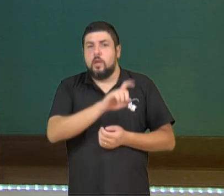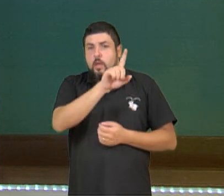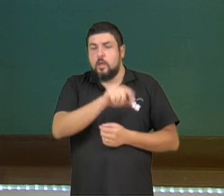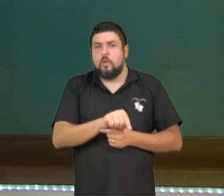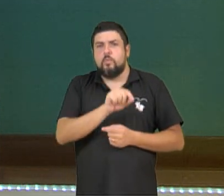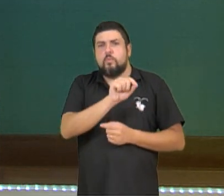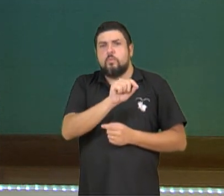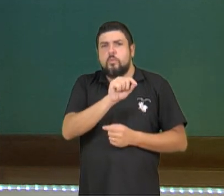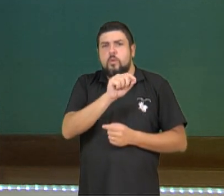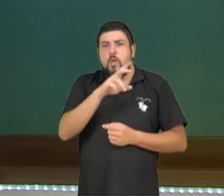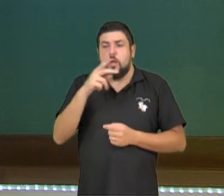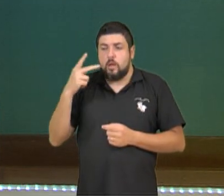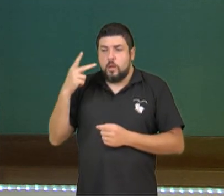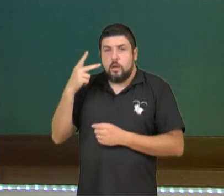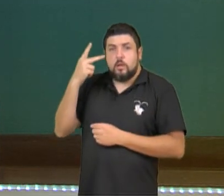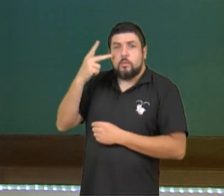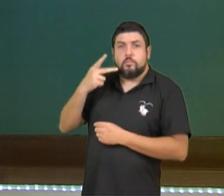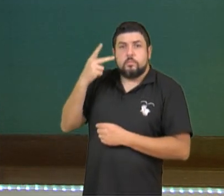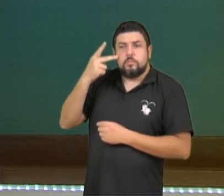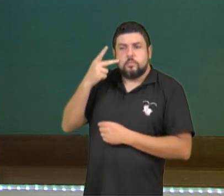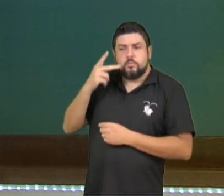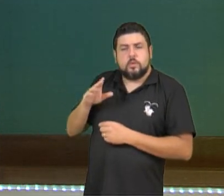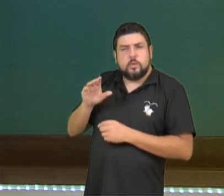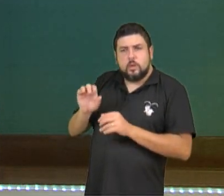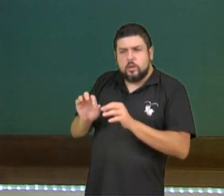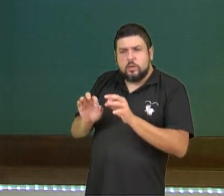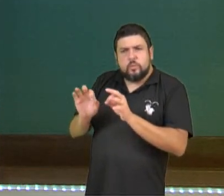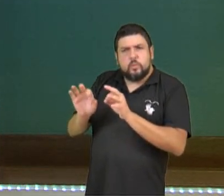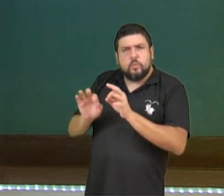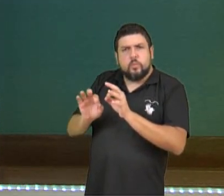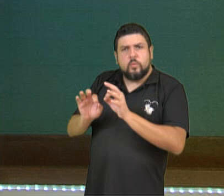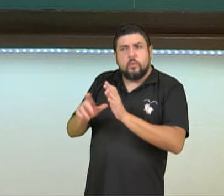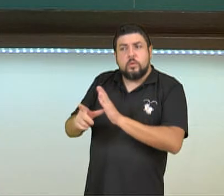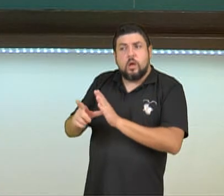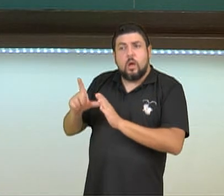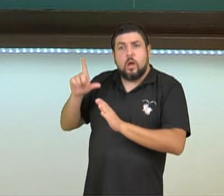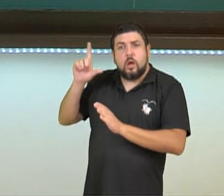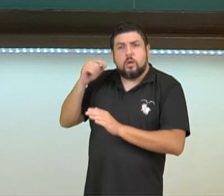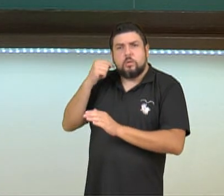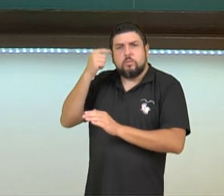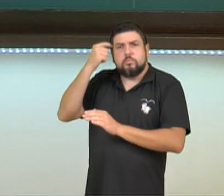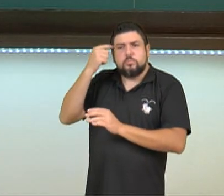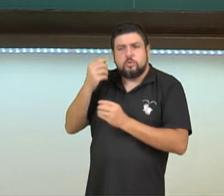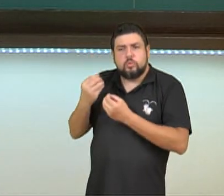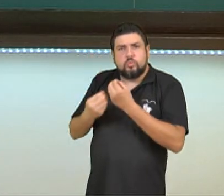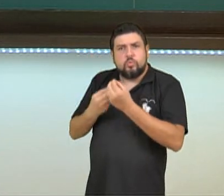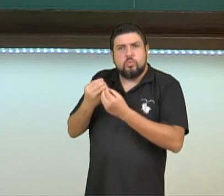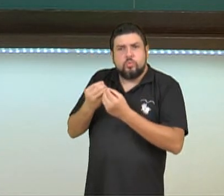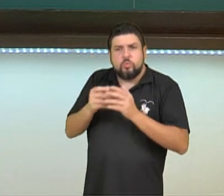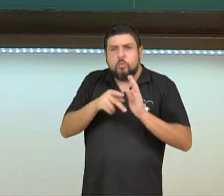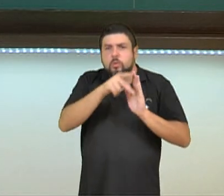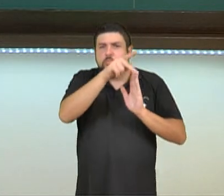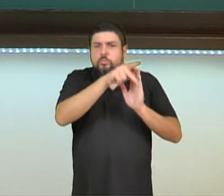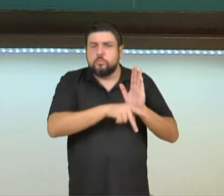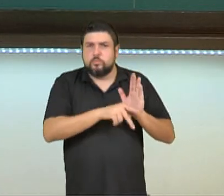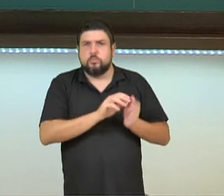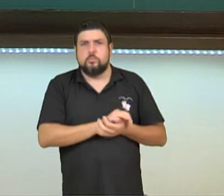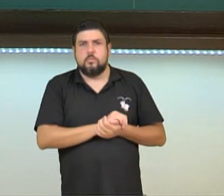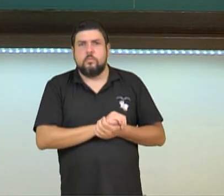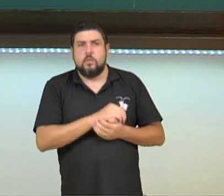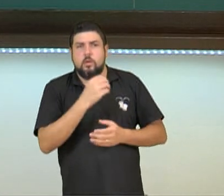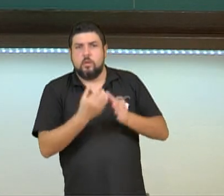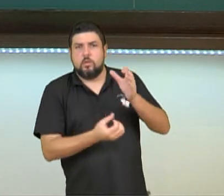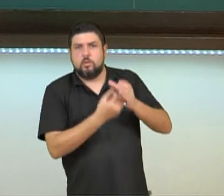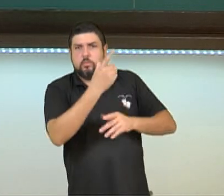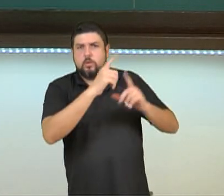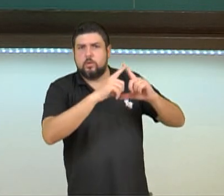política nacional que já tinha sido pensado muito antes. Então, o viés da construção de Brasília só concretizou um